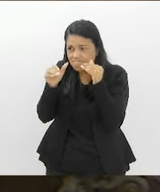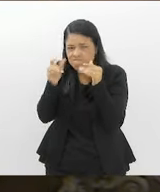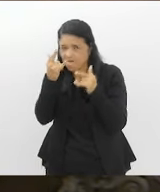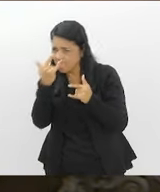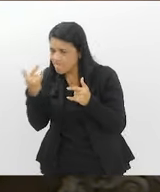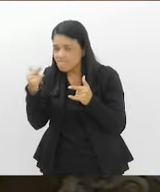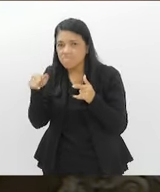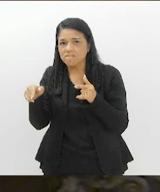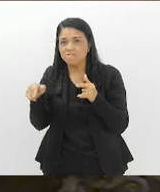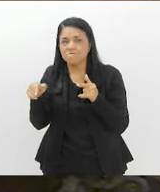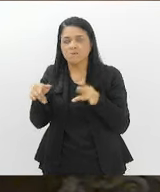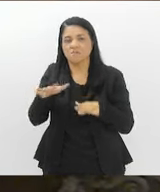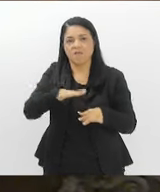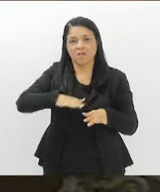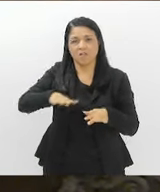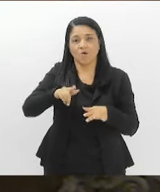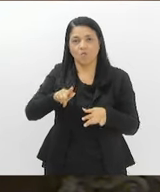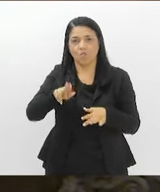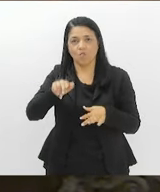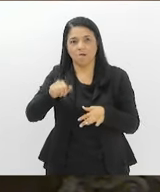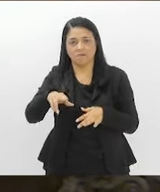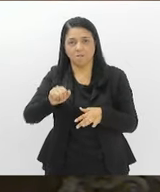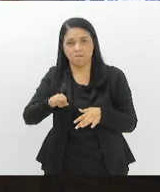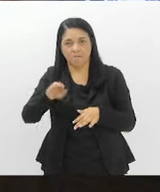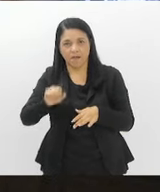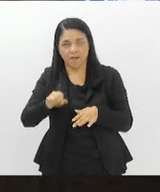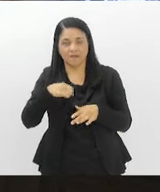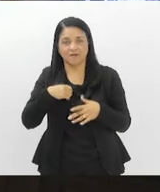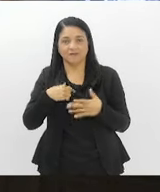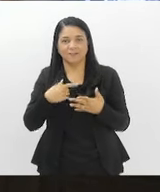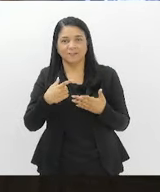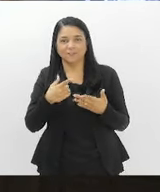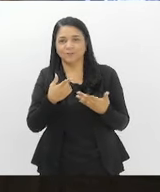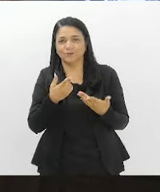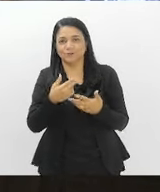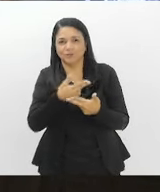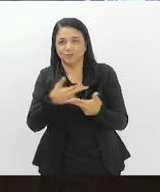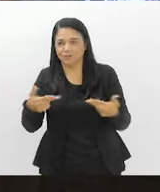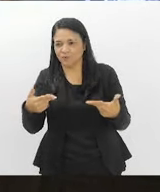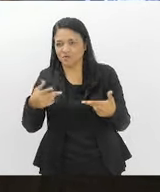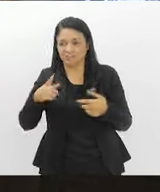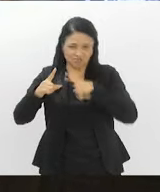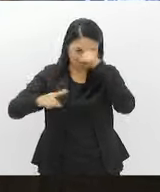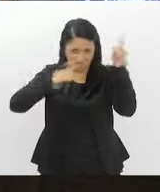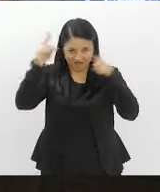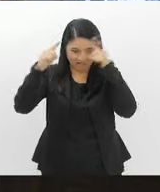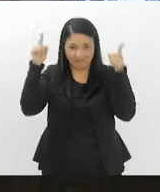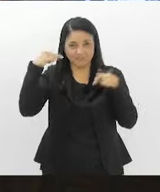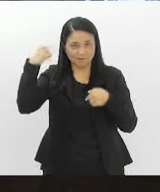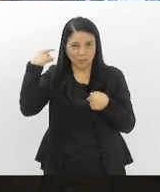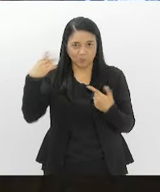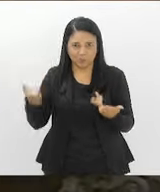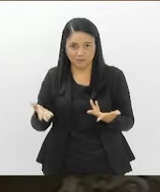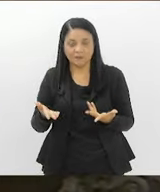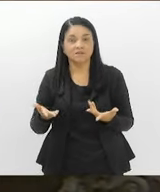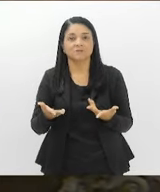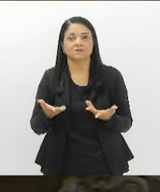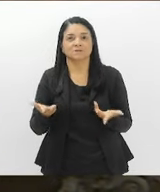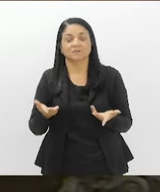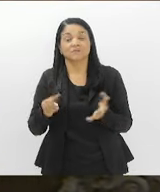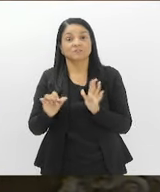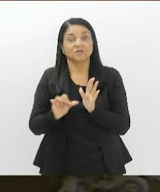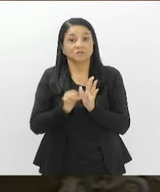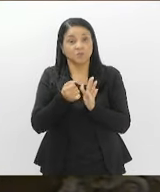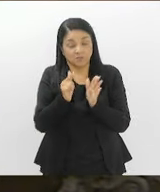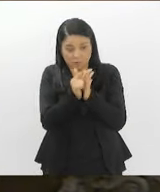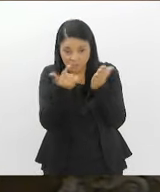Guanabara e das suas insanidades megalomaníacas. Entre as primeiras